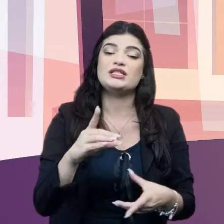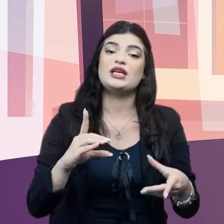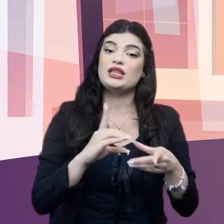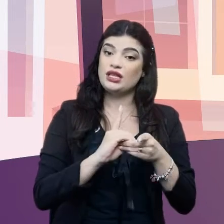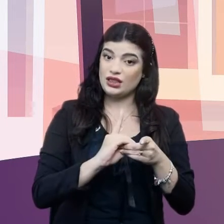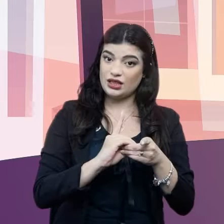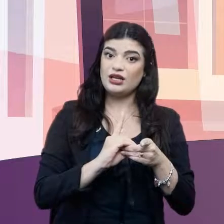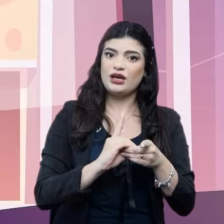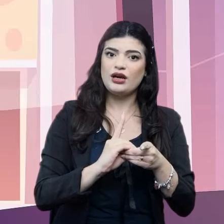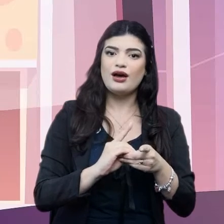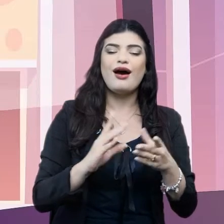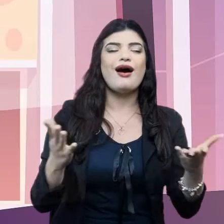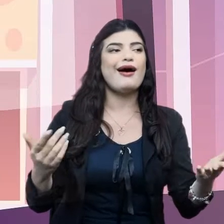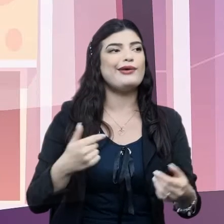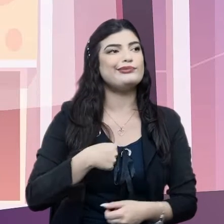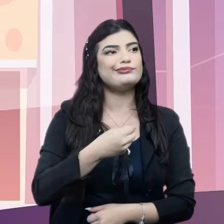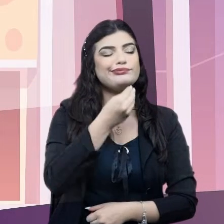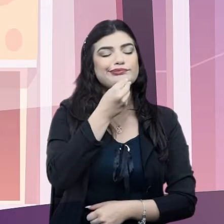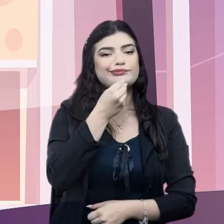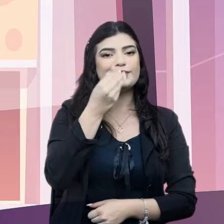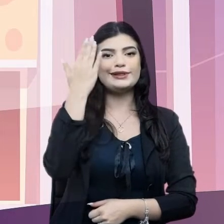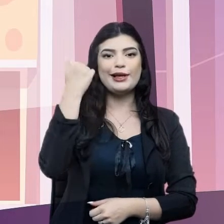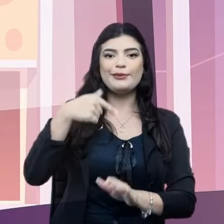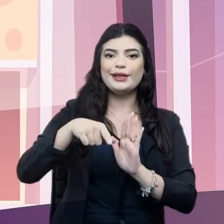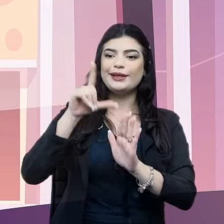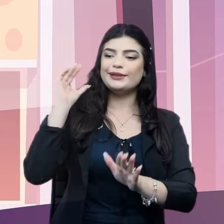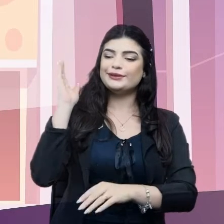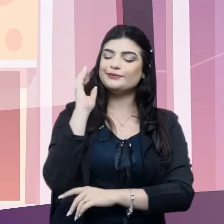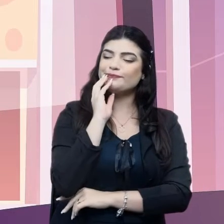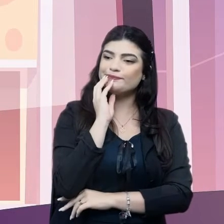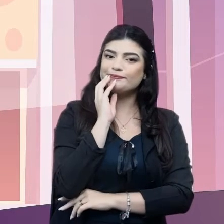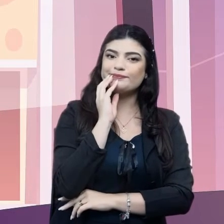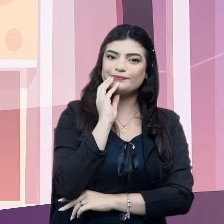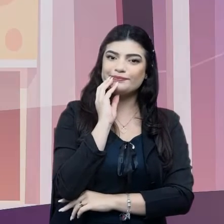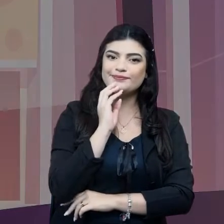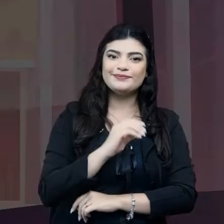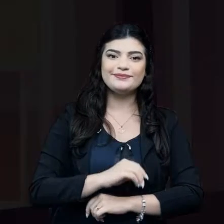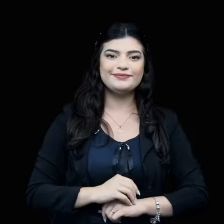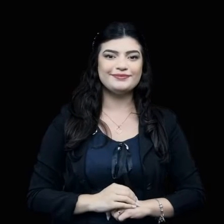Detran. Ah, se eu soubesse disso antes.